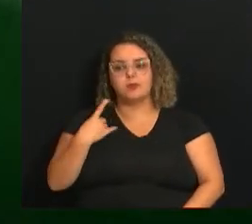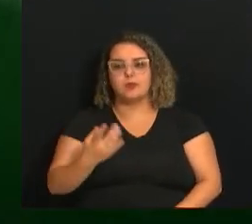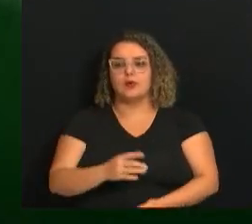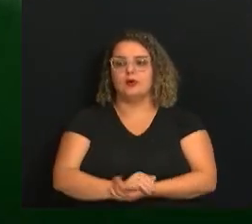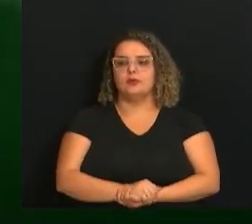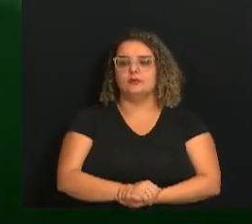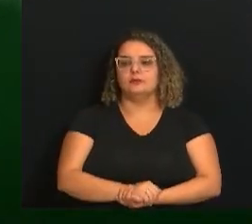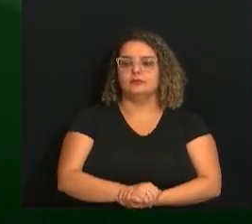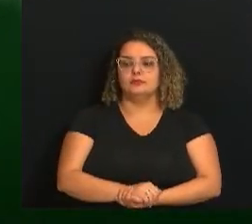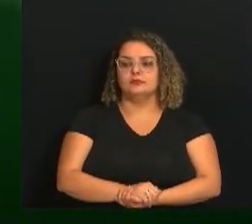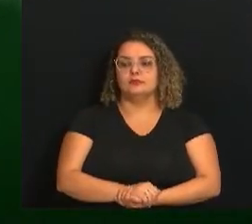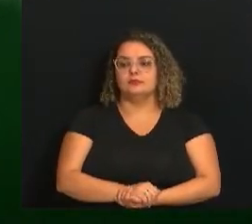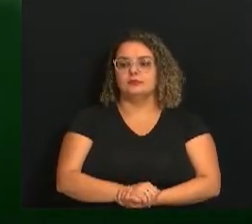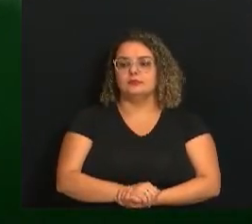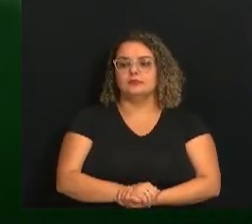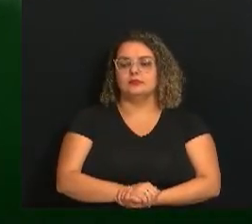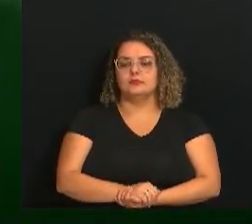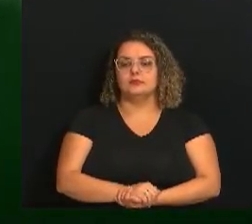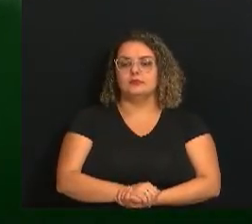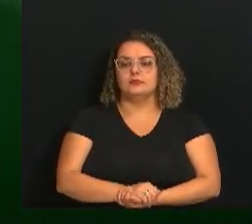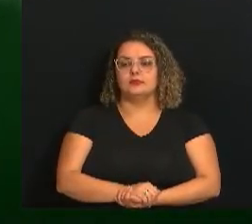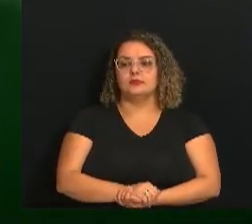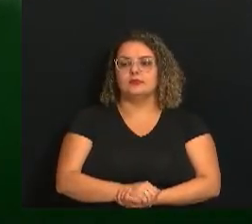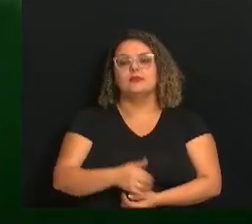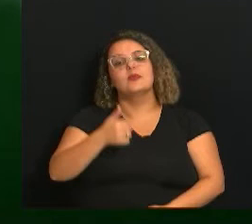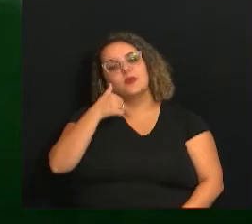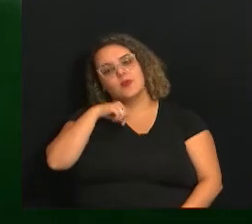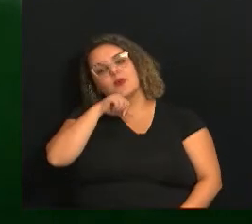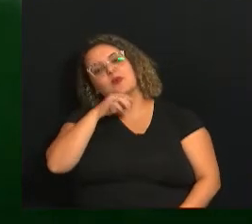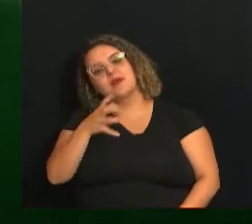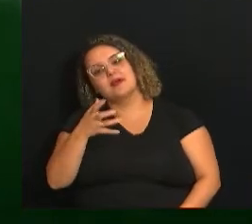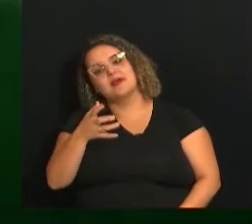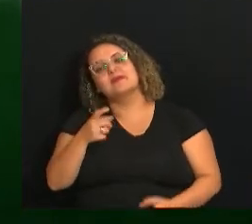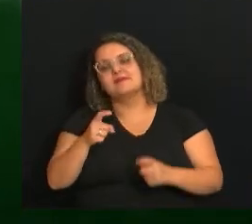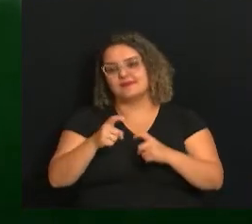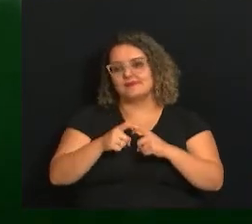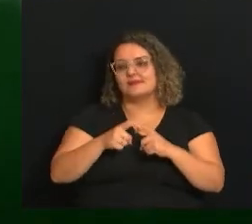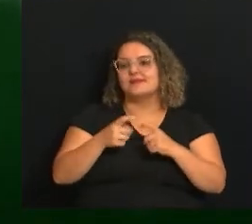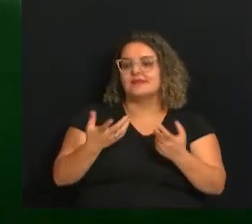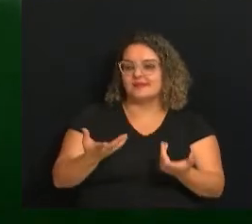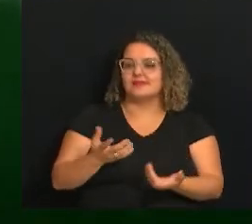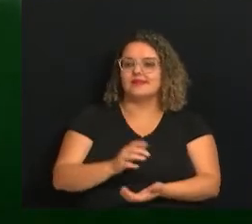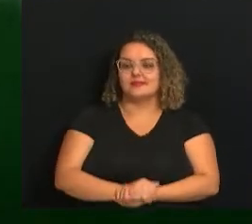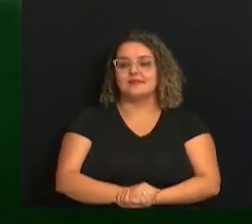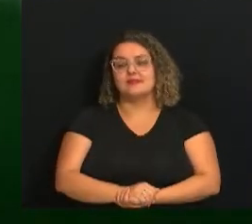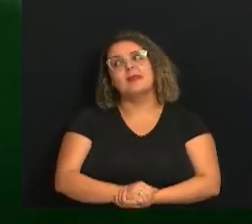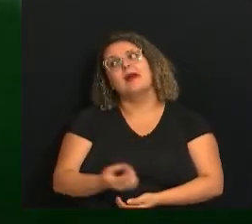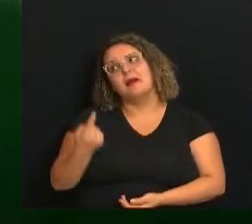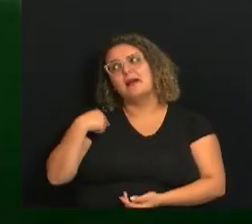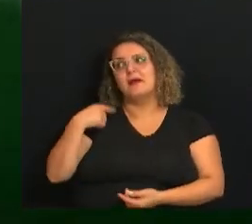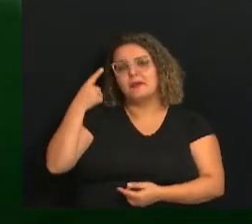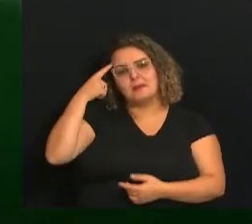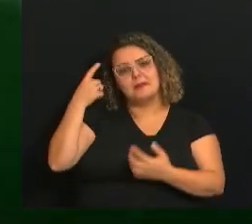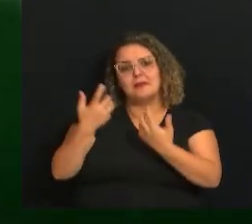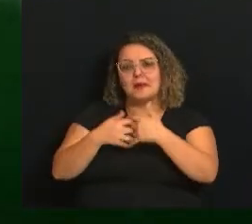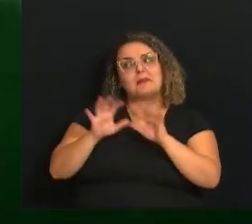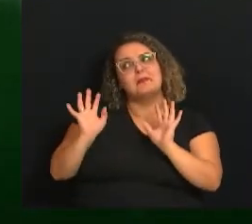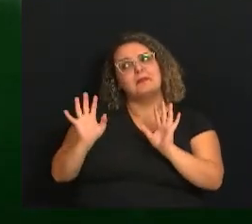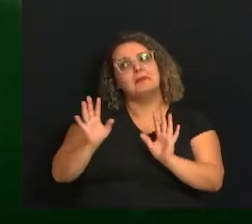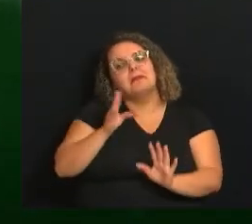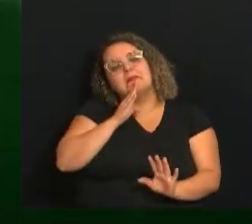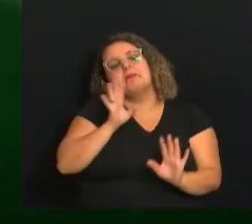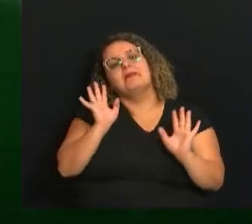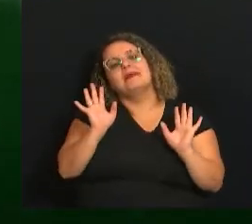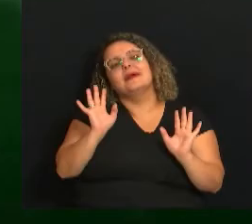O plano B, né, que a minha mãe aqui quer que eu faça é medicina, né? Eu tava pensando, não falei nada, deixei você falar,